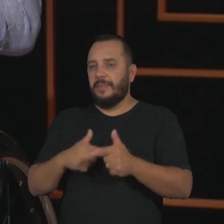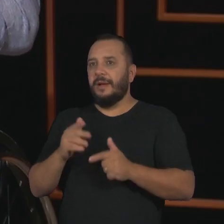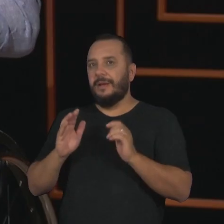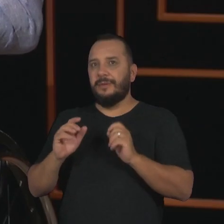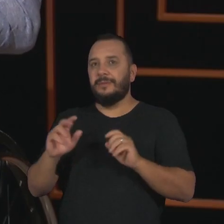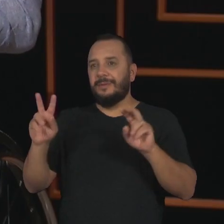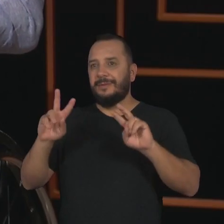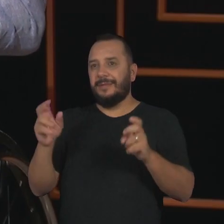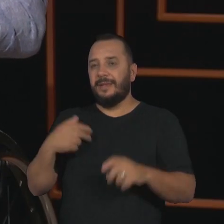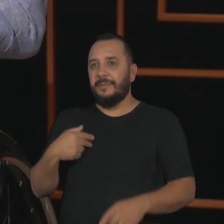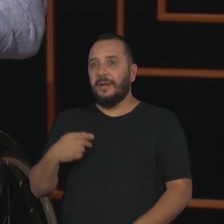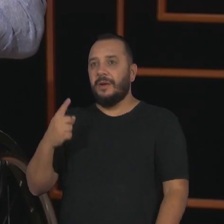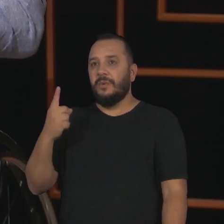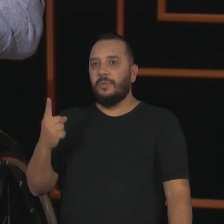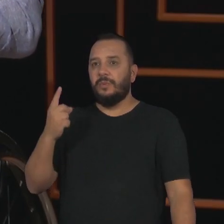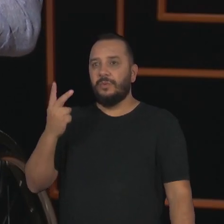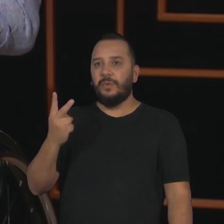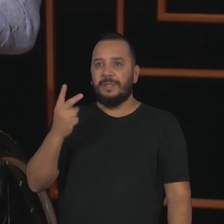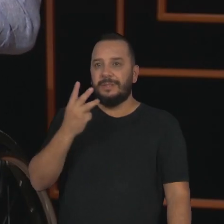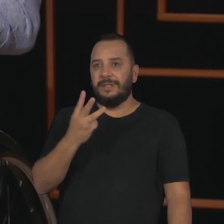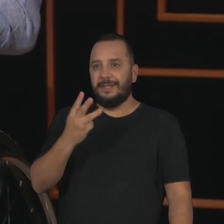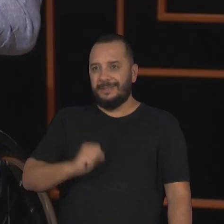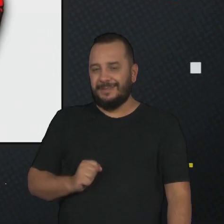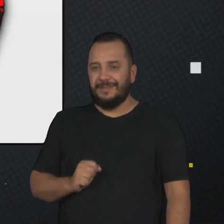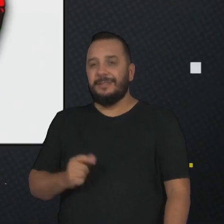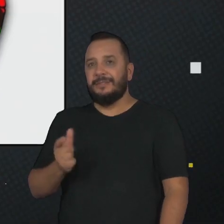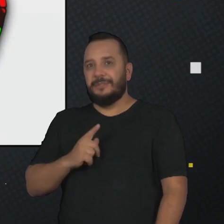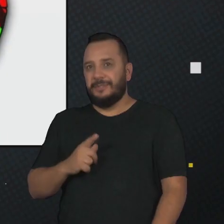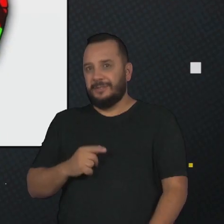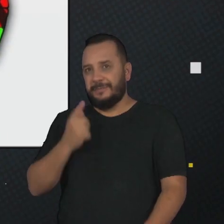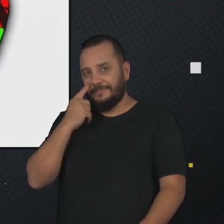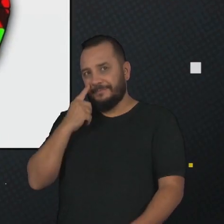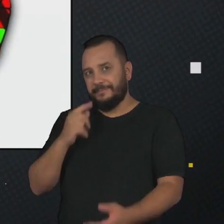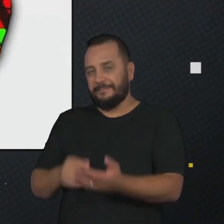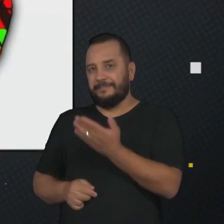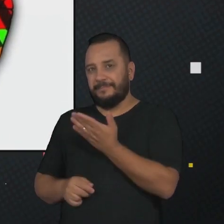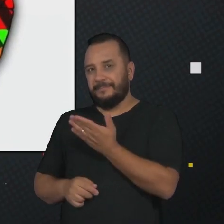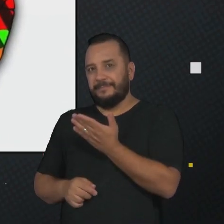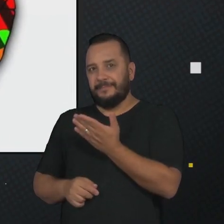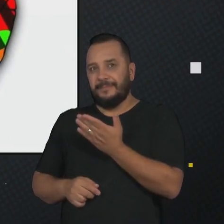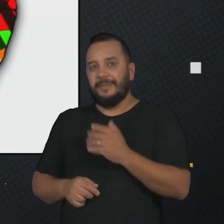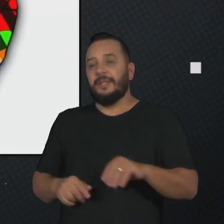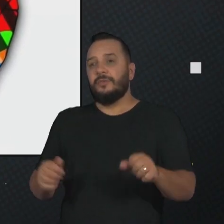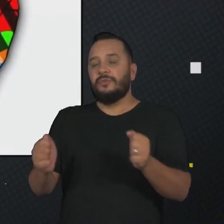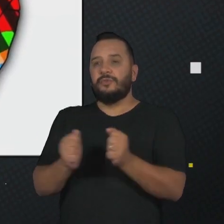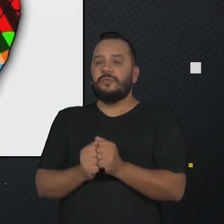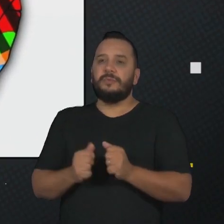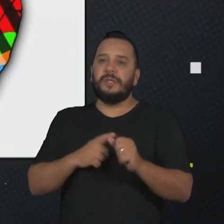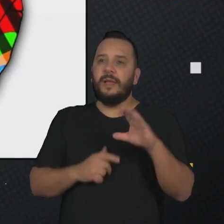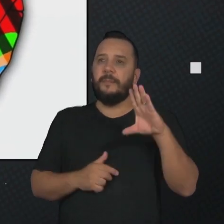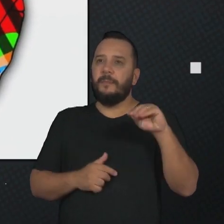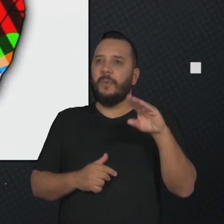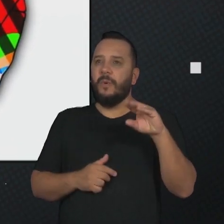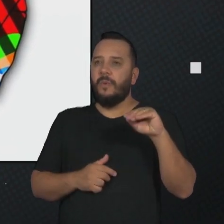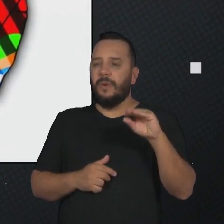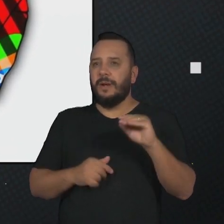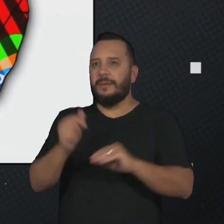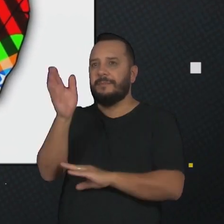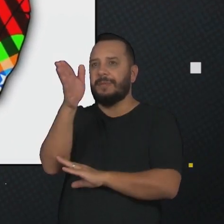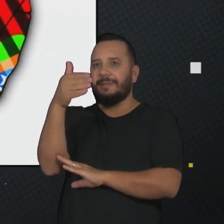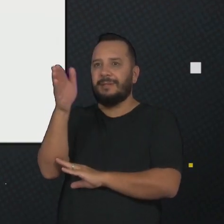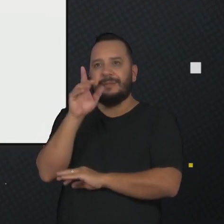2, 3, era uma mão recortada, fazendo os gestos, e uma boca com a bandeira americana